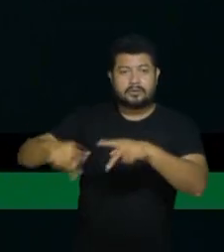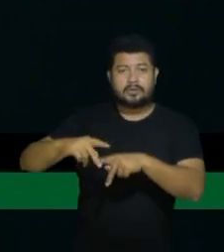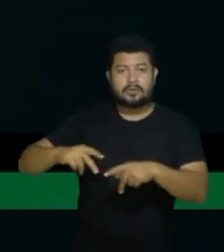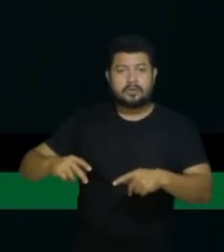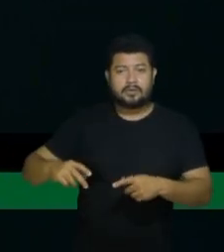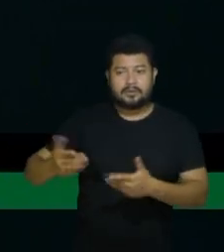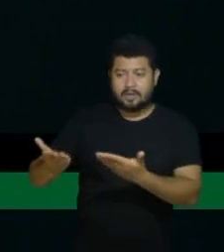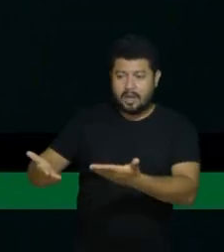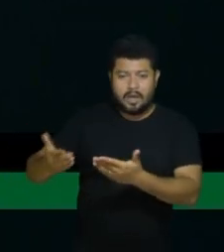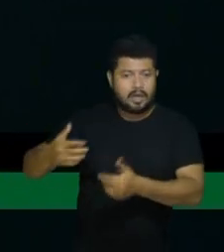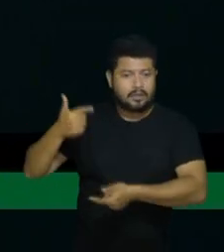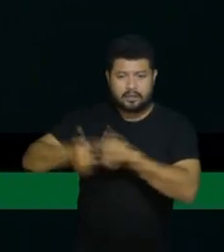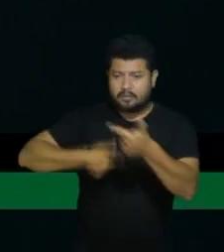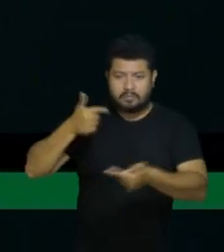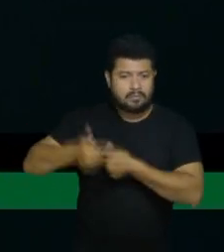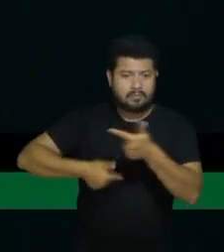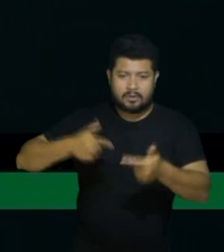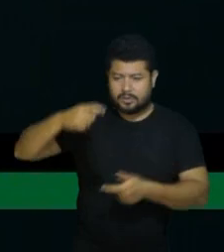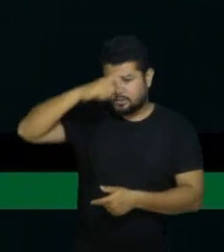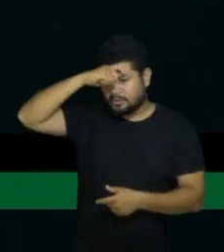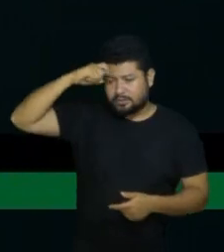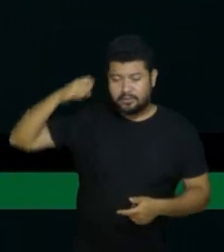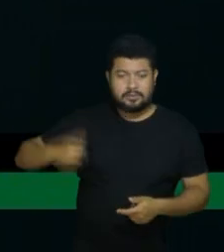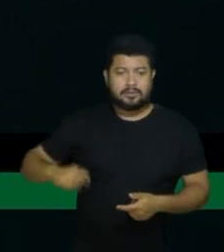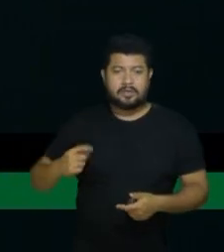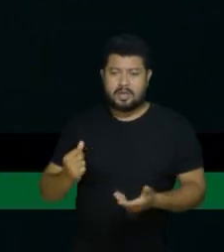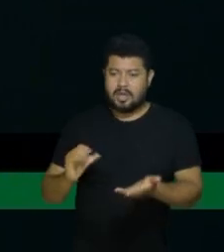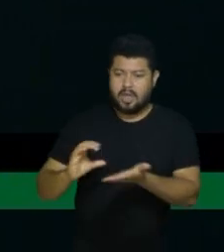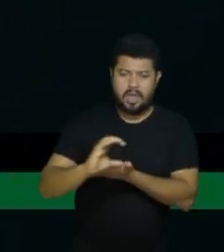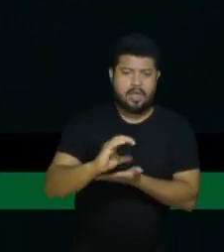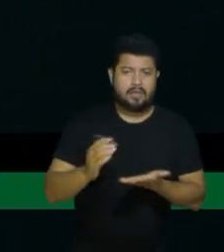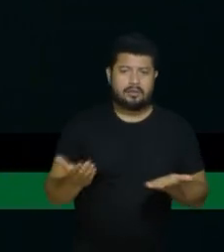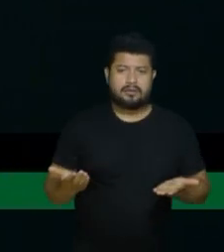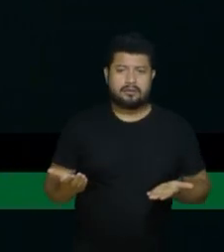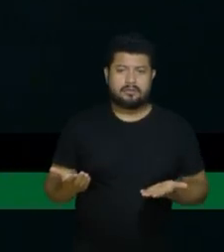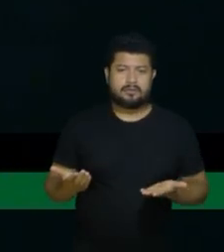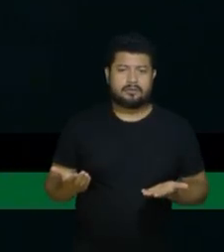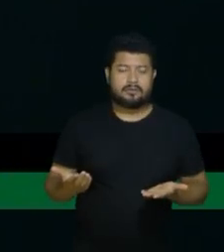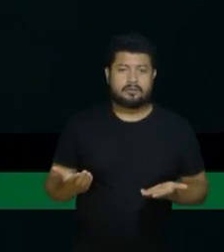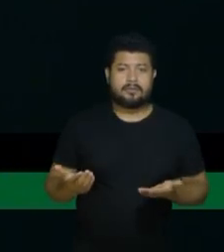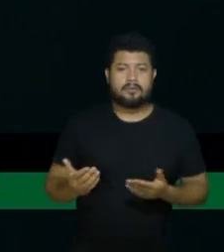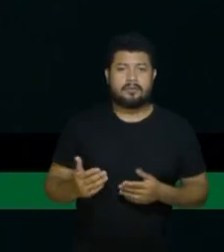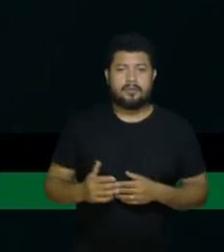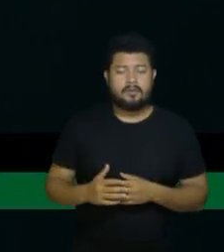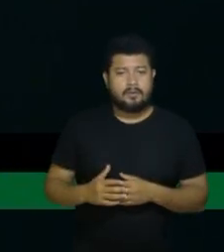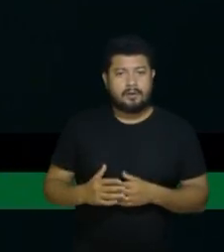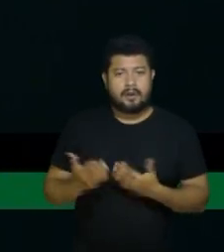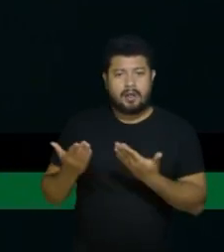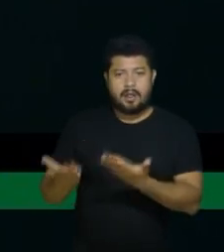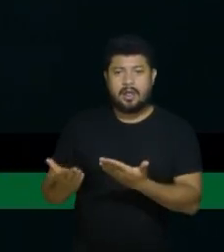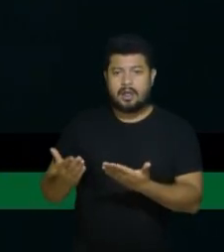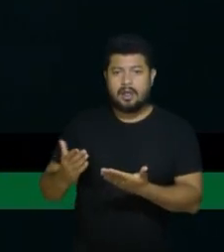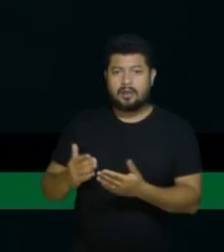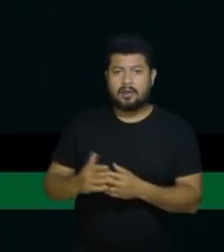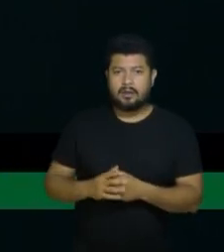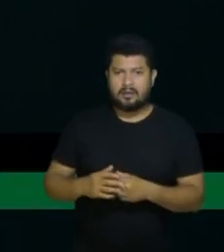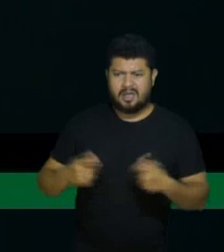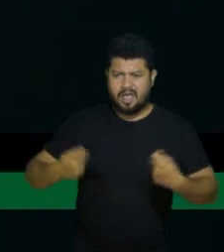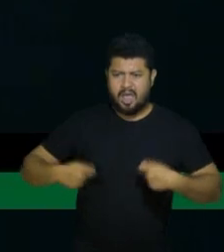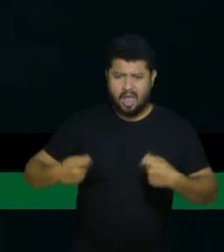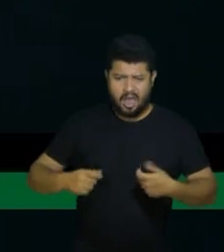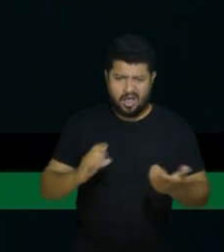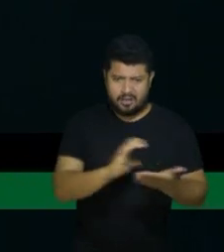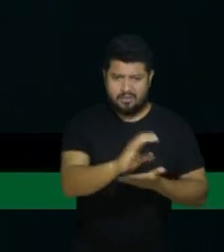do trabalhador e dinheiro do contribuinte dinheiro do pagador de impostos não é para ser investido em